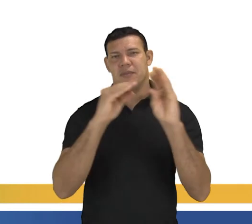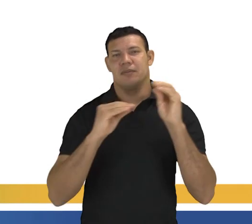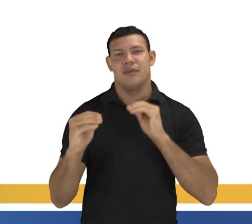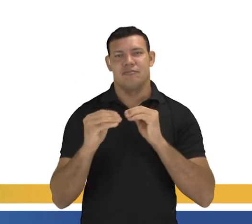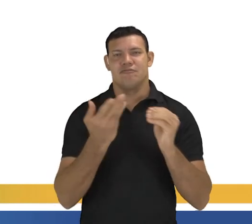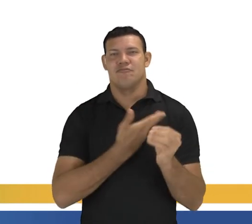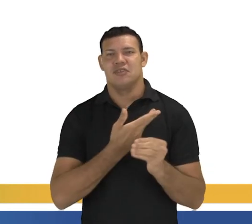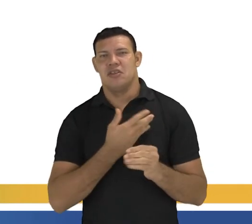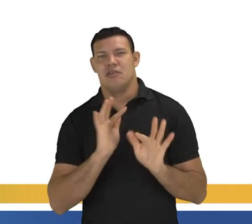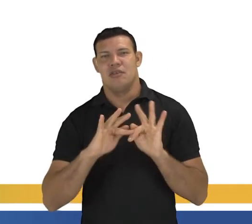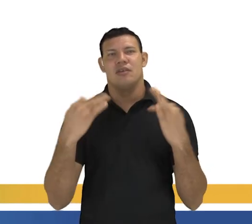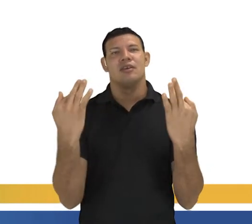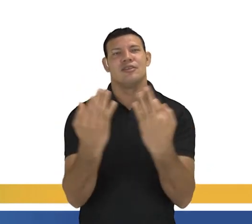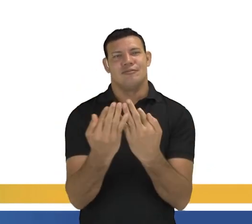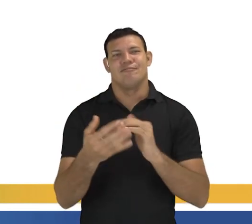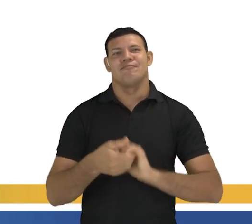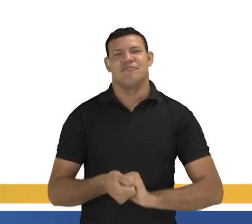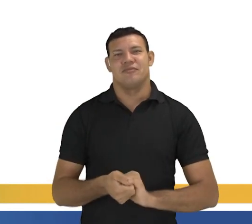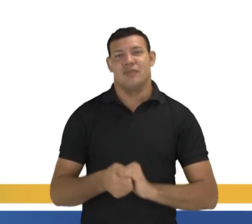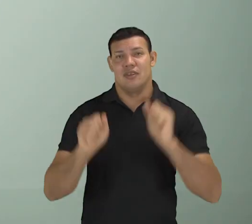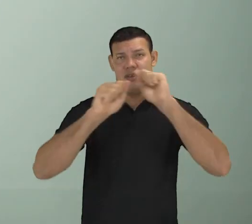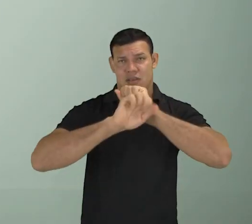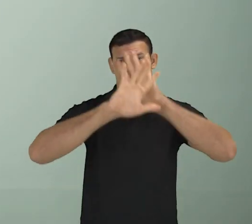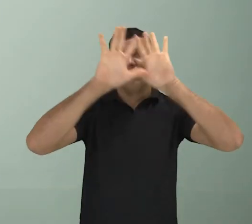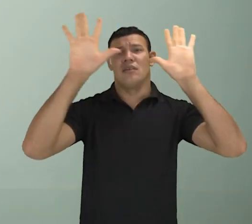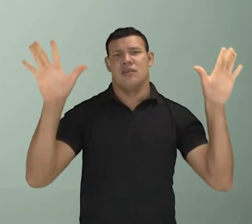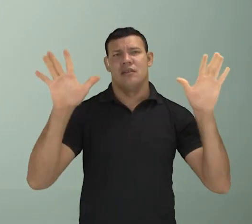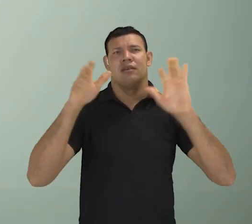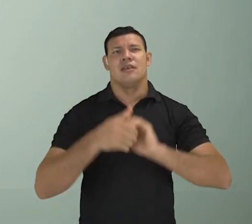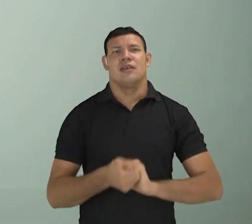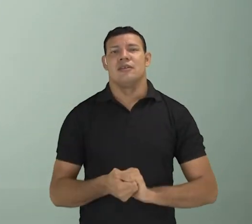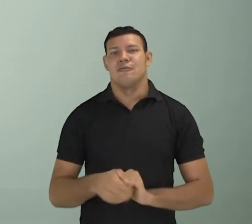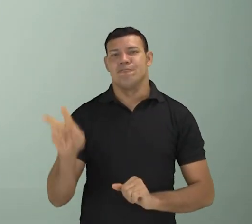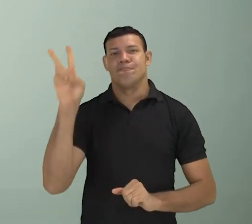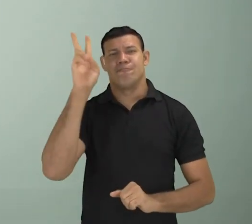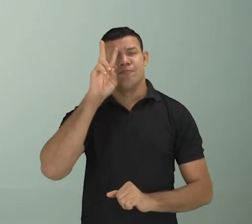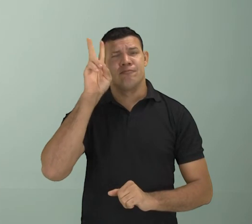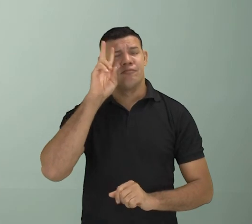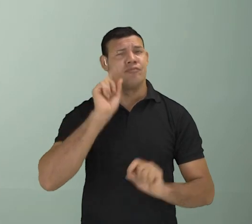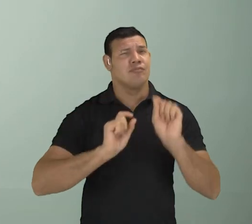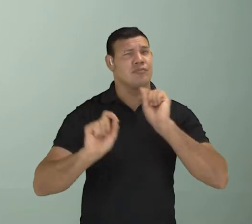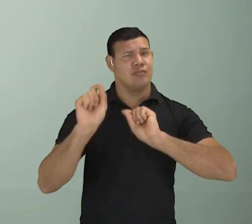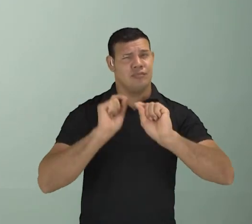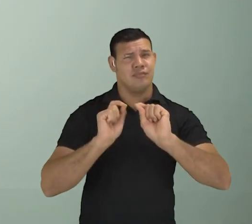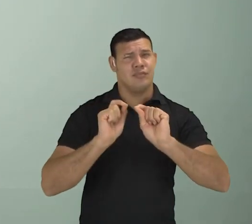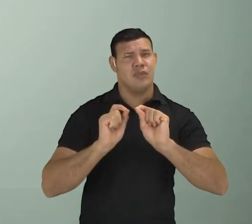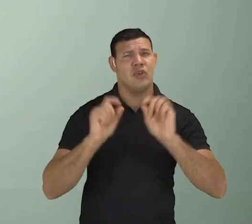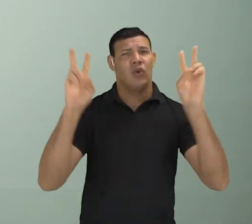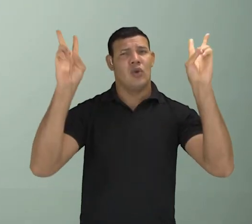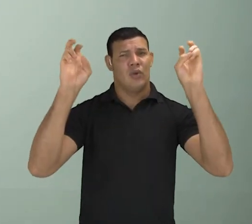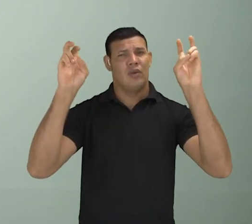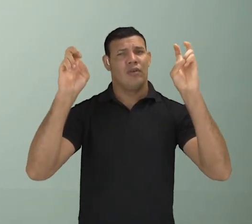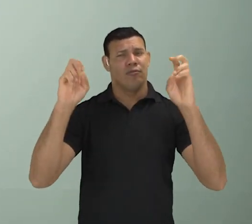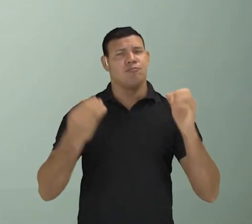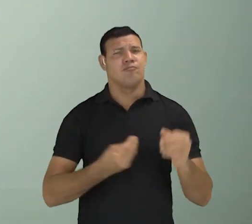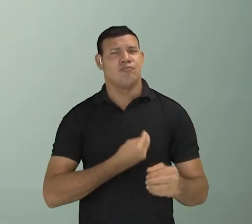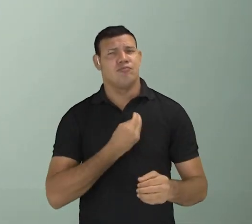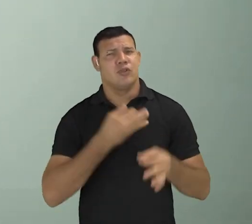ok? Espero que tenha sido bem esclarecedor para vocês. Só lembrando, né, nós vimos hoje o Present Perfect